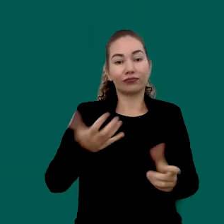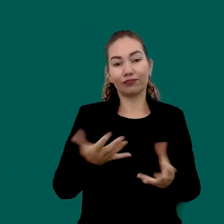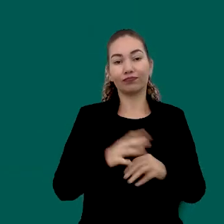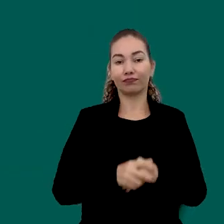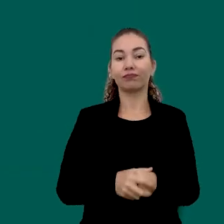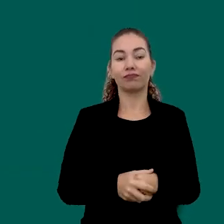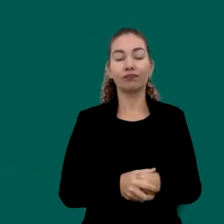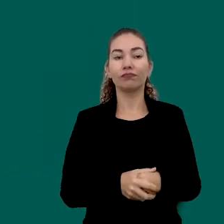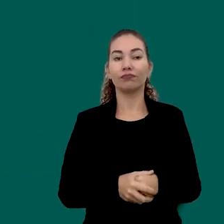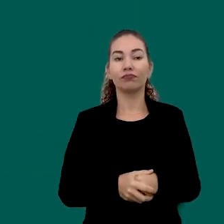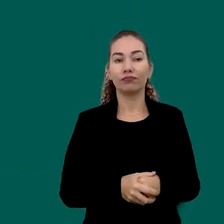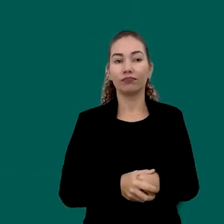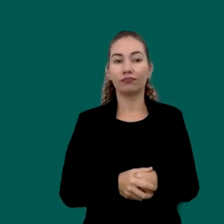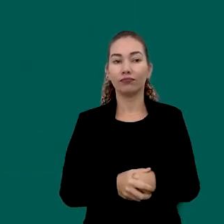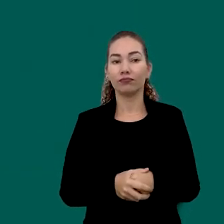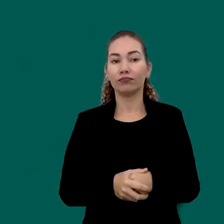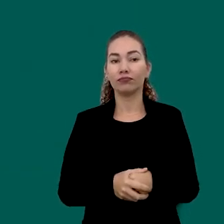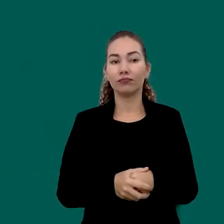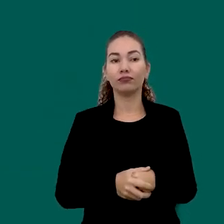mudou.